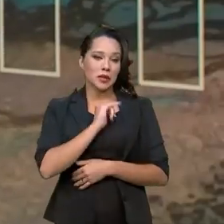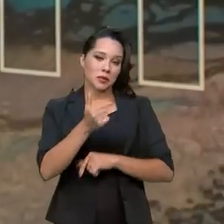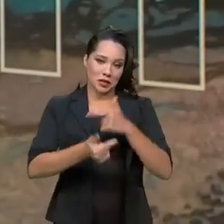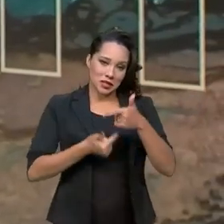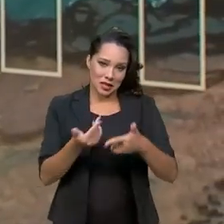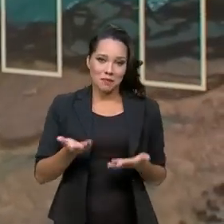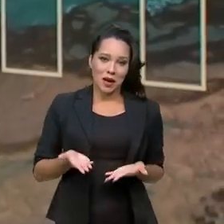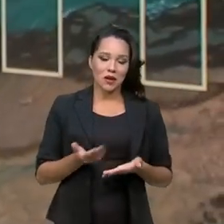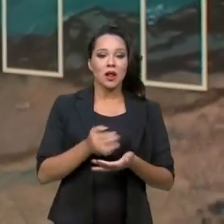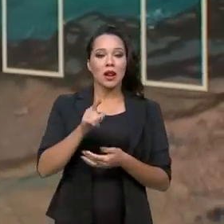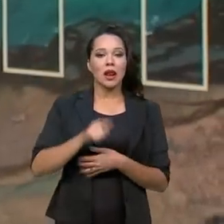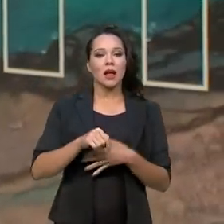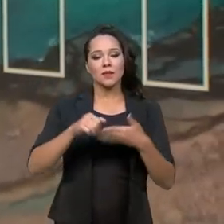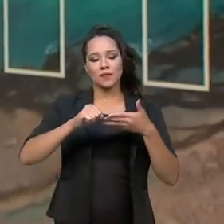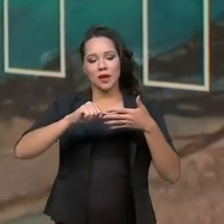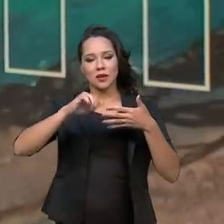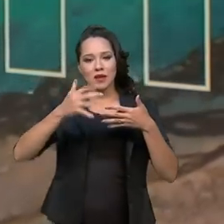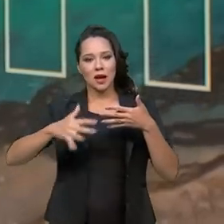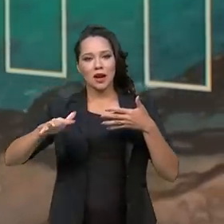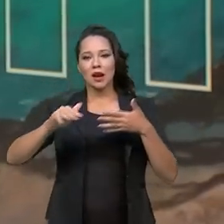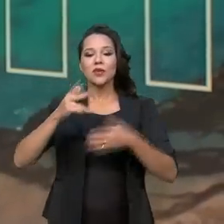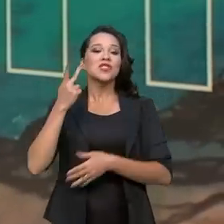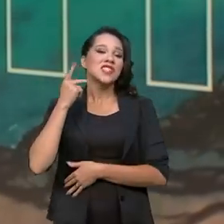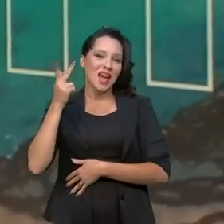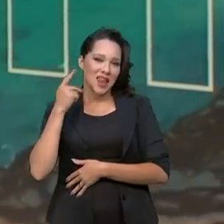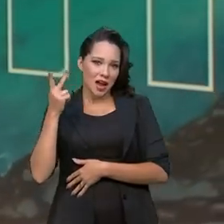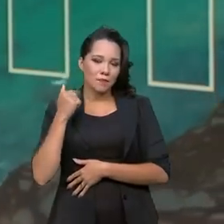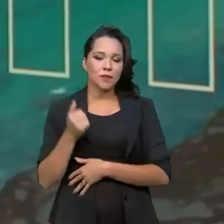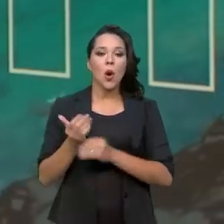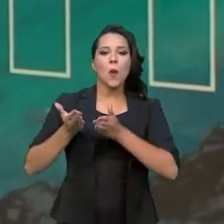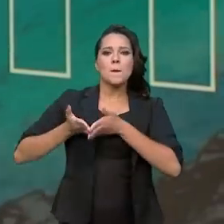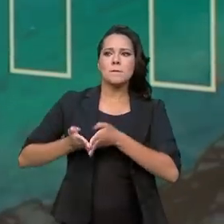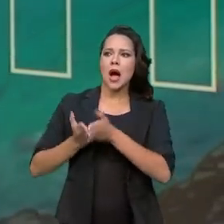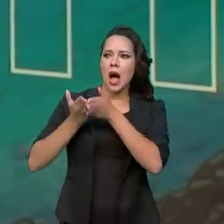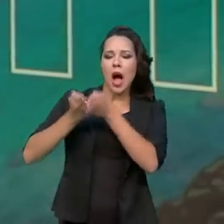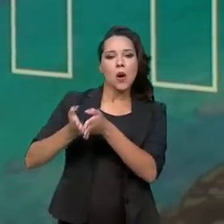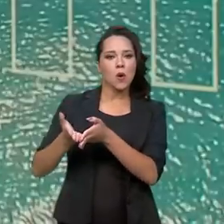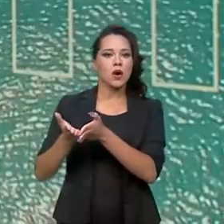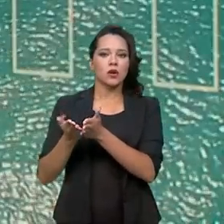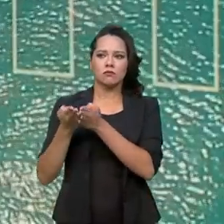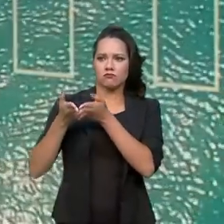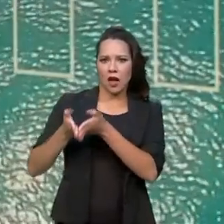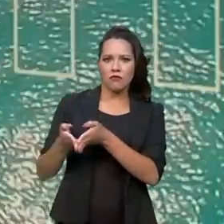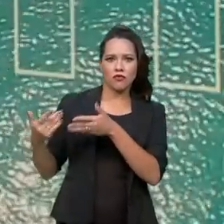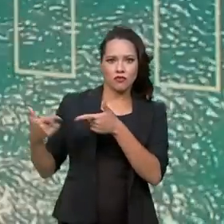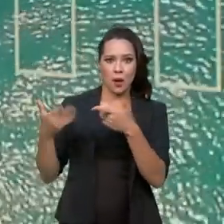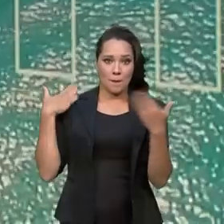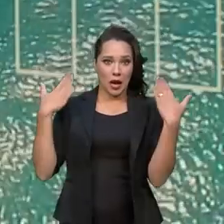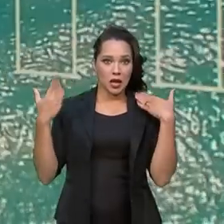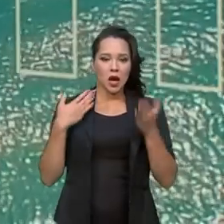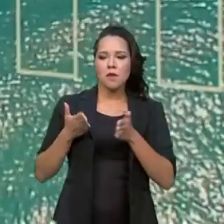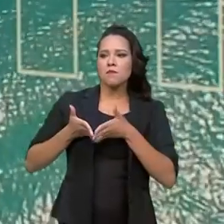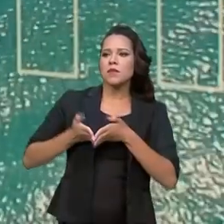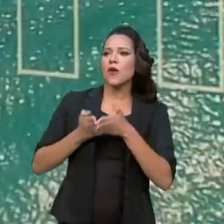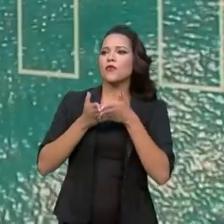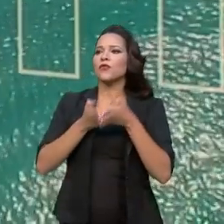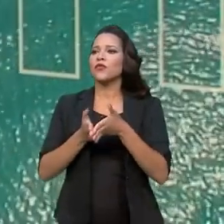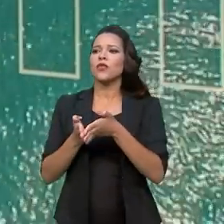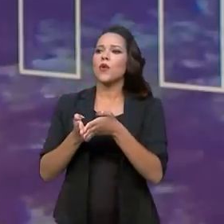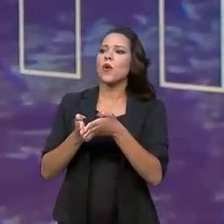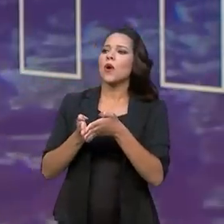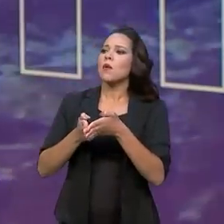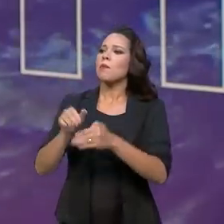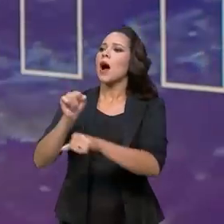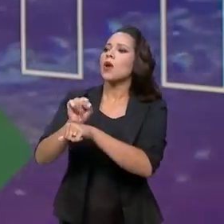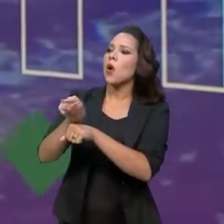atuação. Na costa do Ceará, uma embarcação, um navio de guerra da Marinha do Brasil,